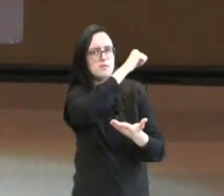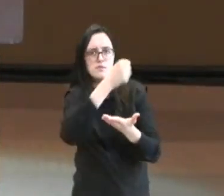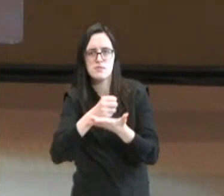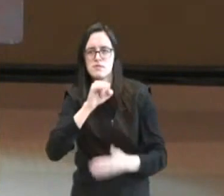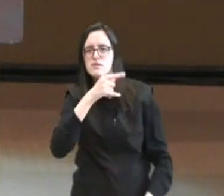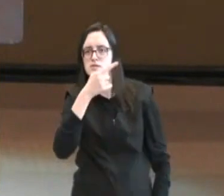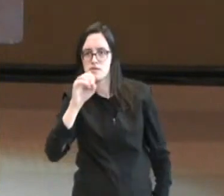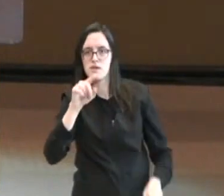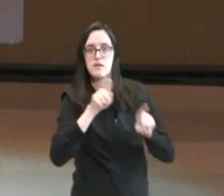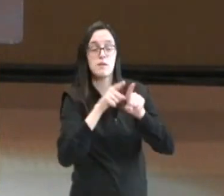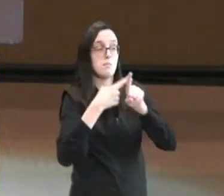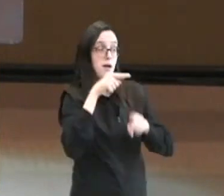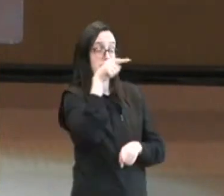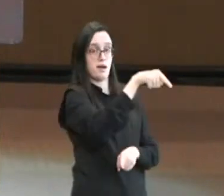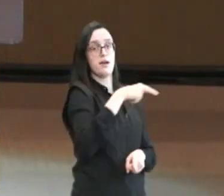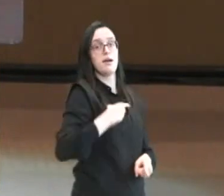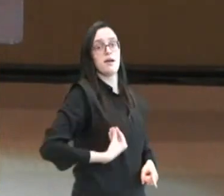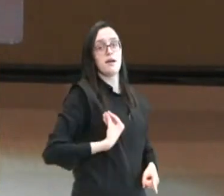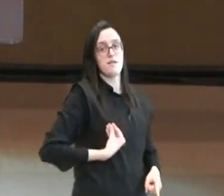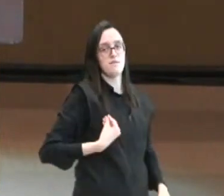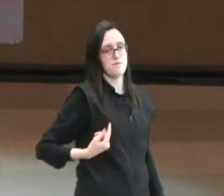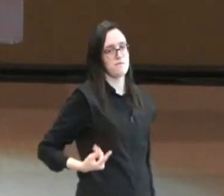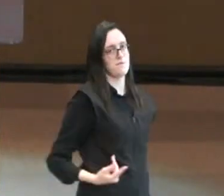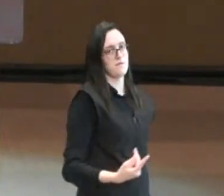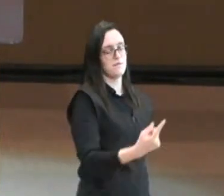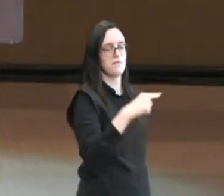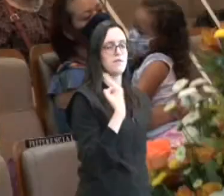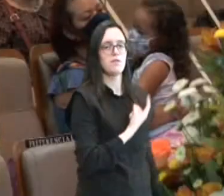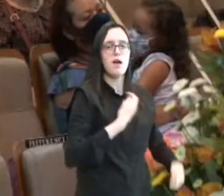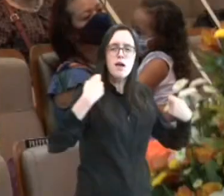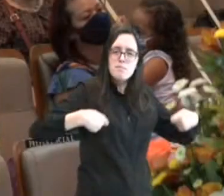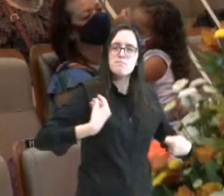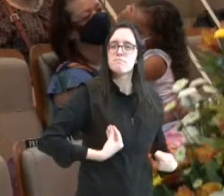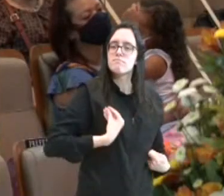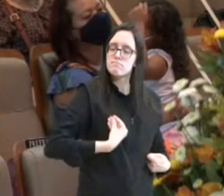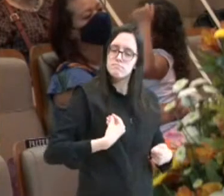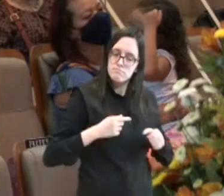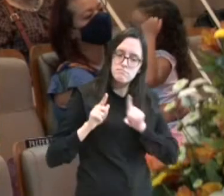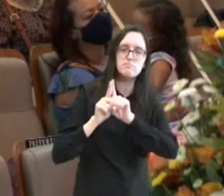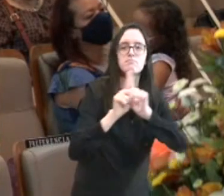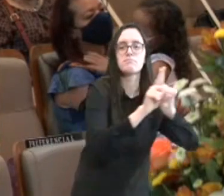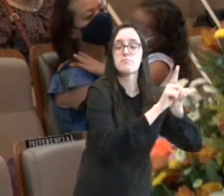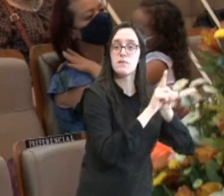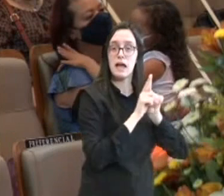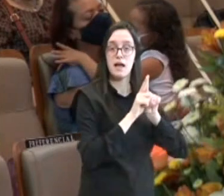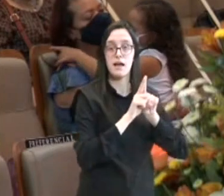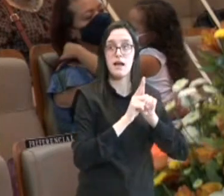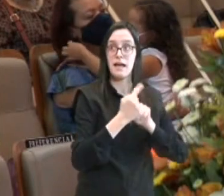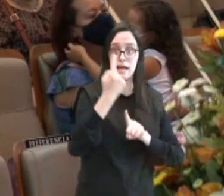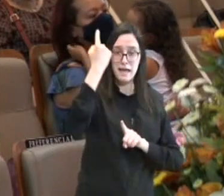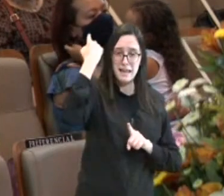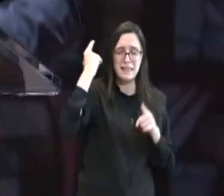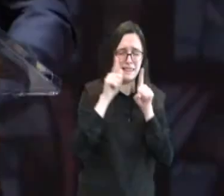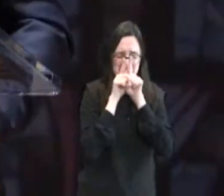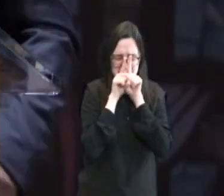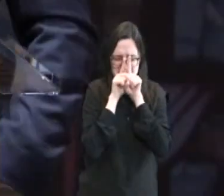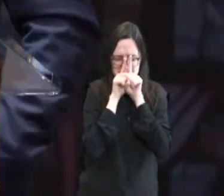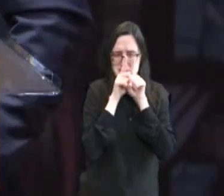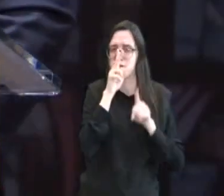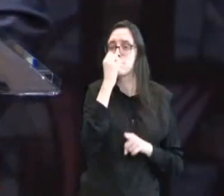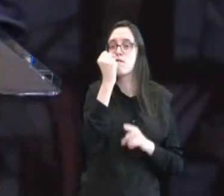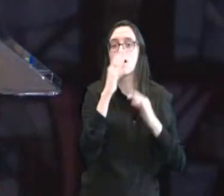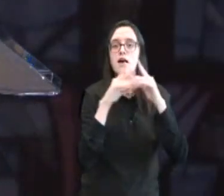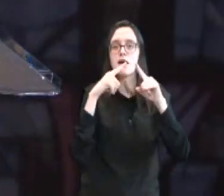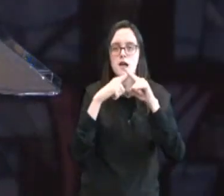sempre. Precisamos viver em comunhão. Há um laço, irmãos, que mantinha muito forte a